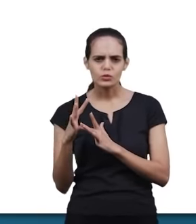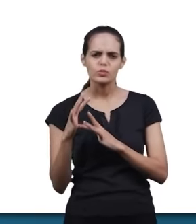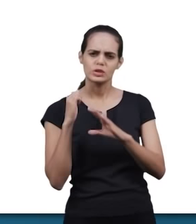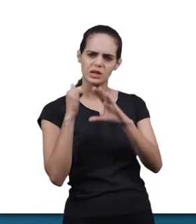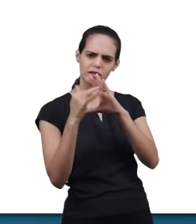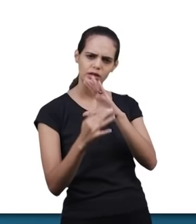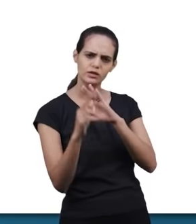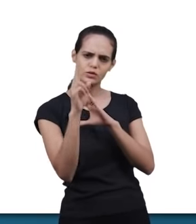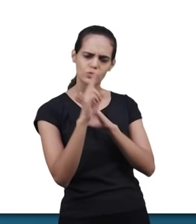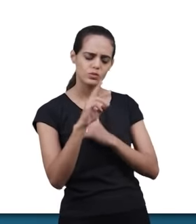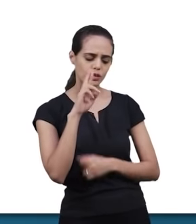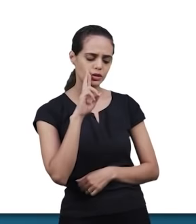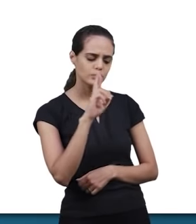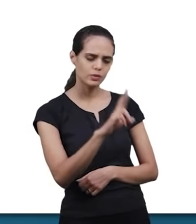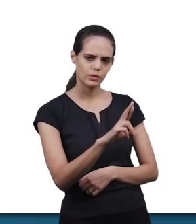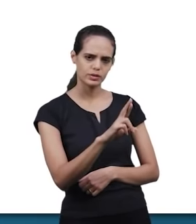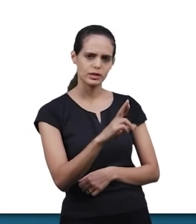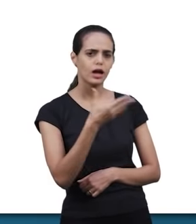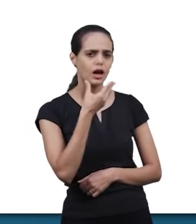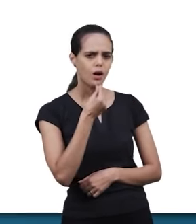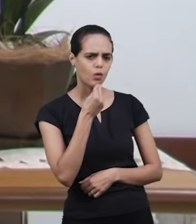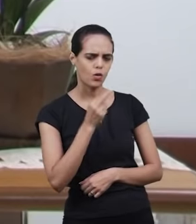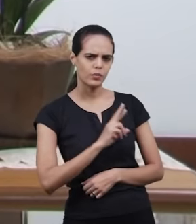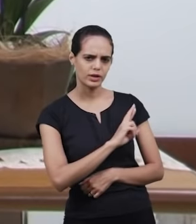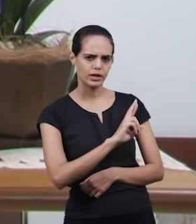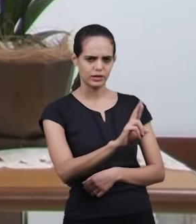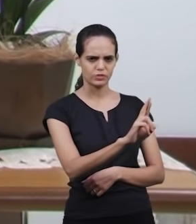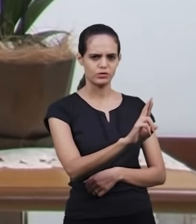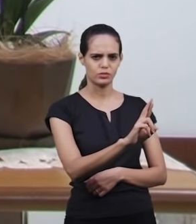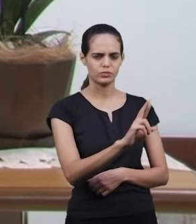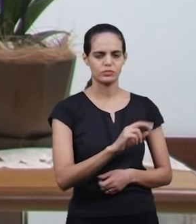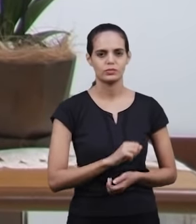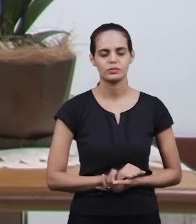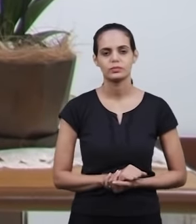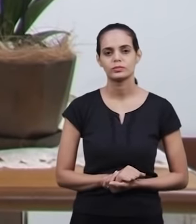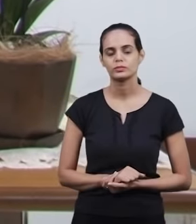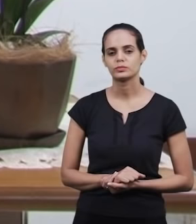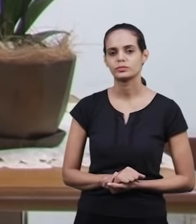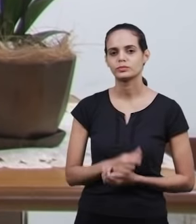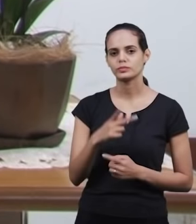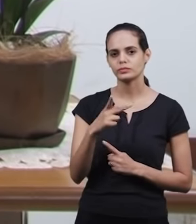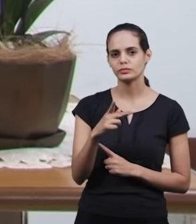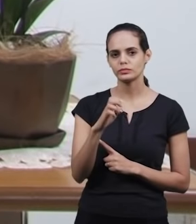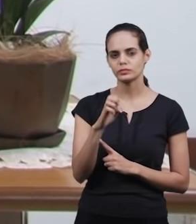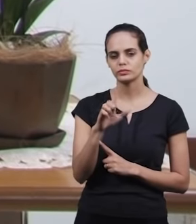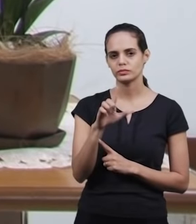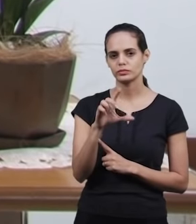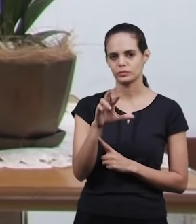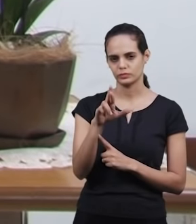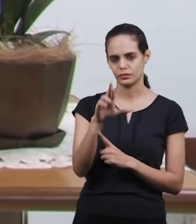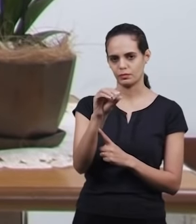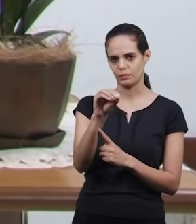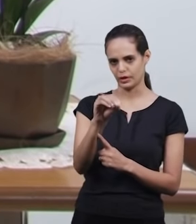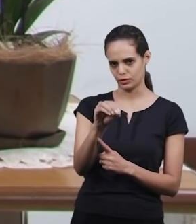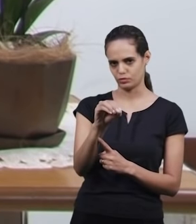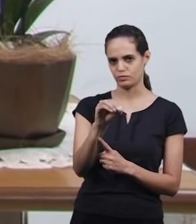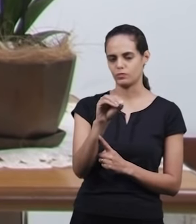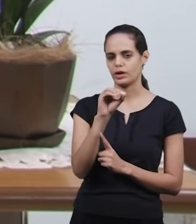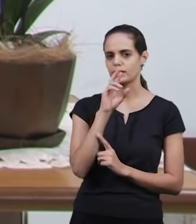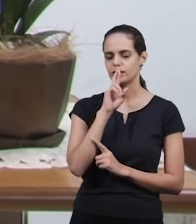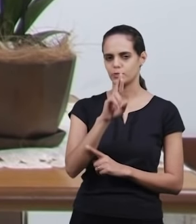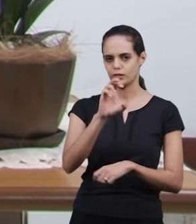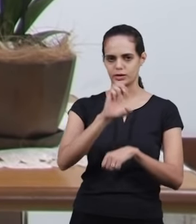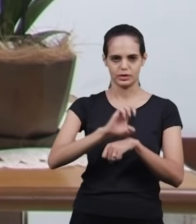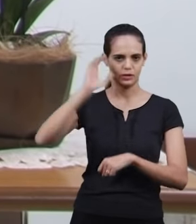Jesus na resposta que deu ao religioso? Quem vai responder é Pedro Fernandes Lopes, de Londrina,